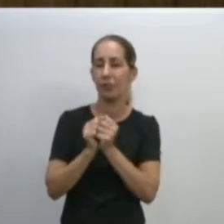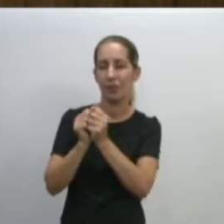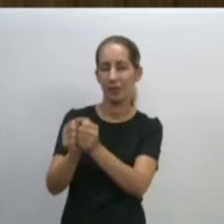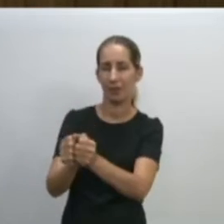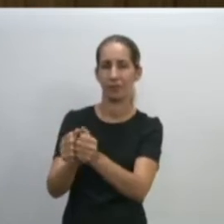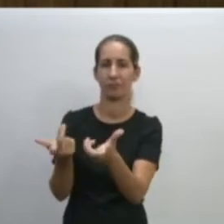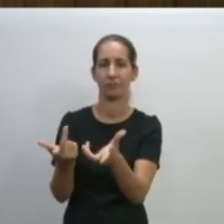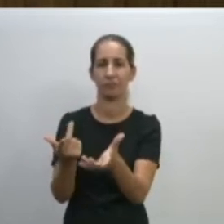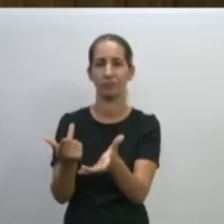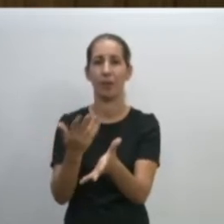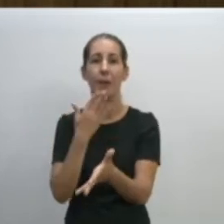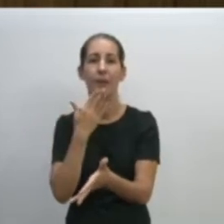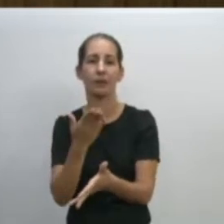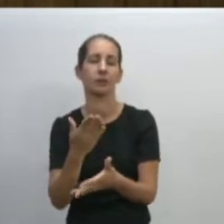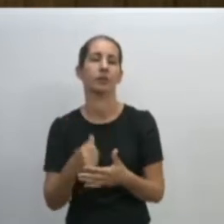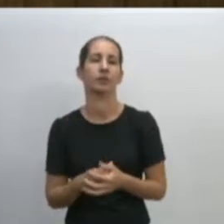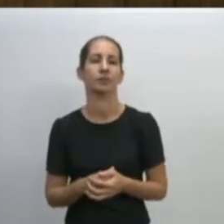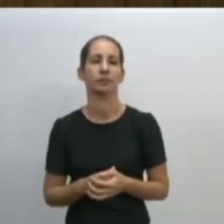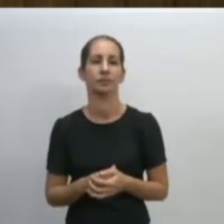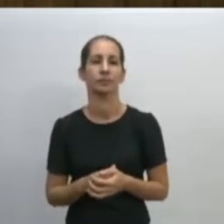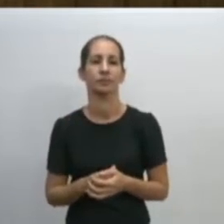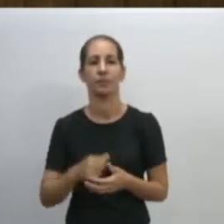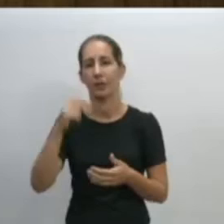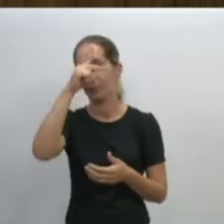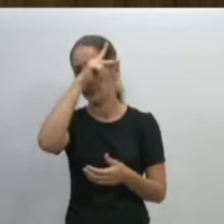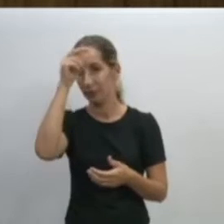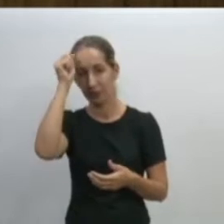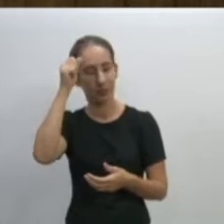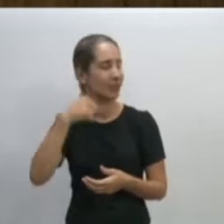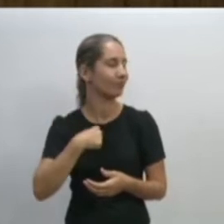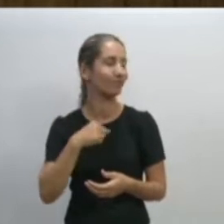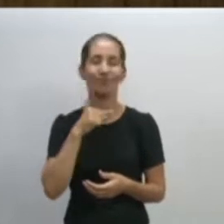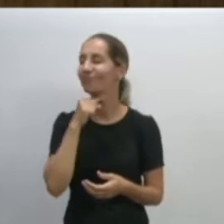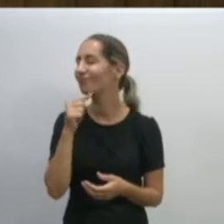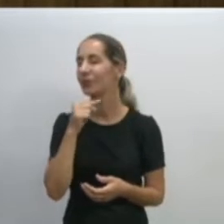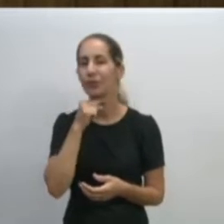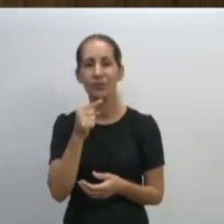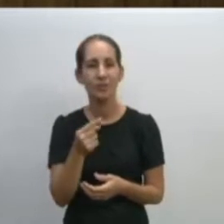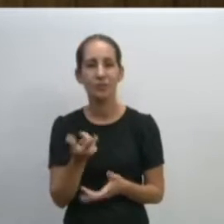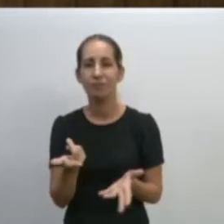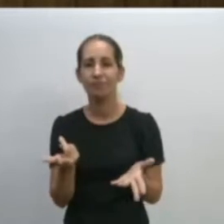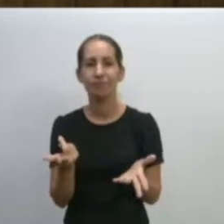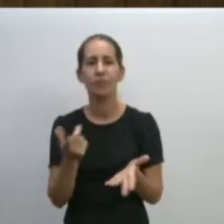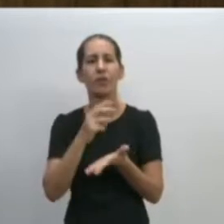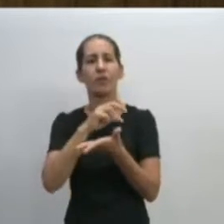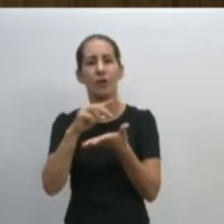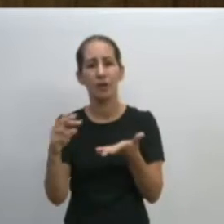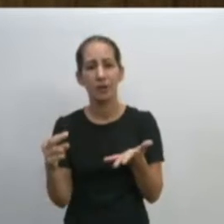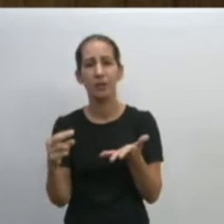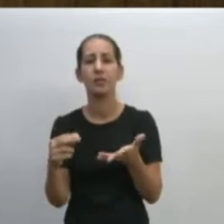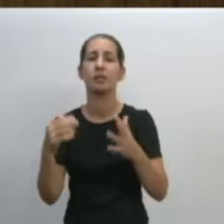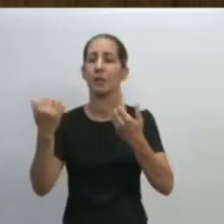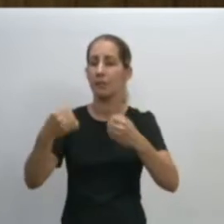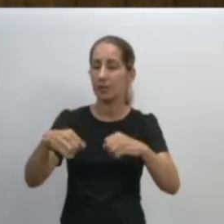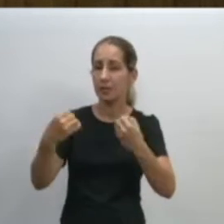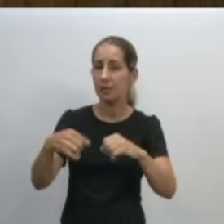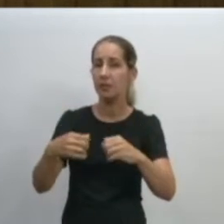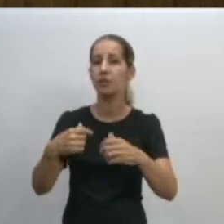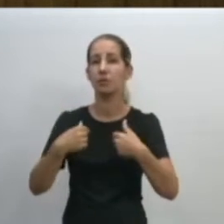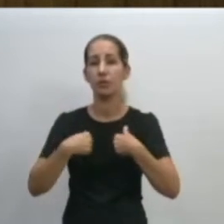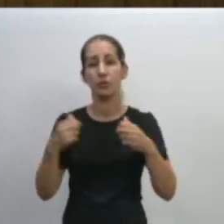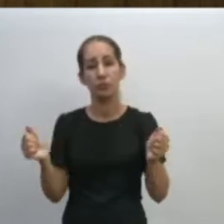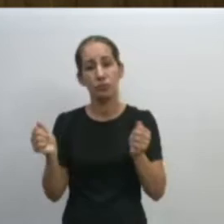acompanhar algum pedido na prefeitura e eu não consigo. Muitas vezes eu preciso